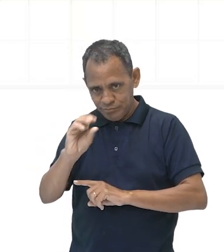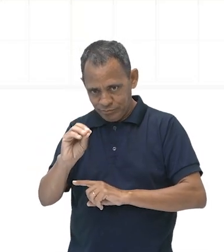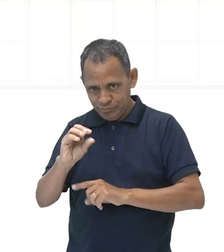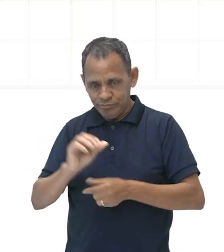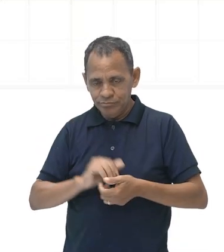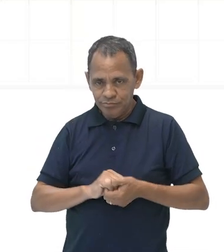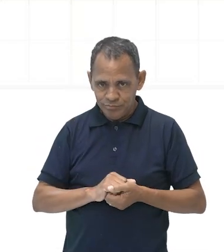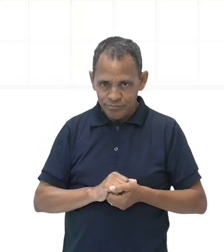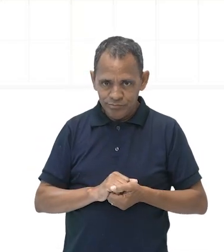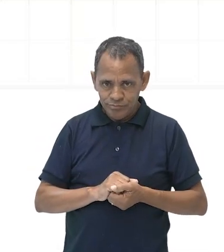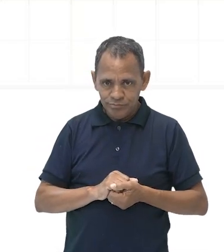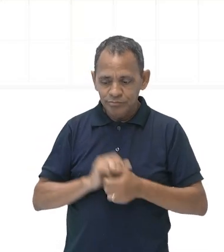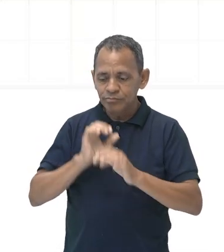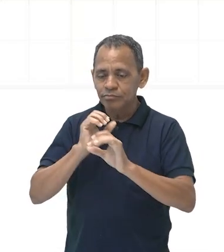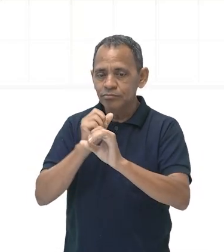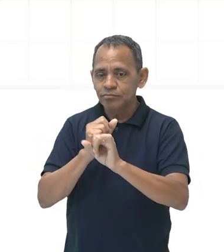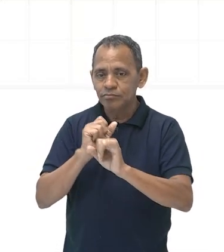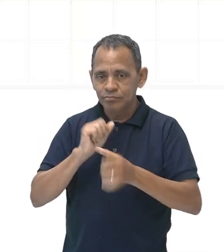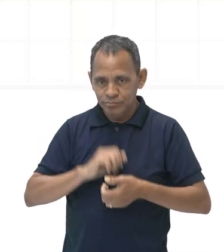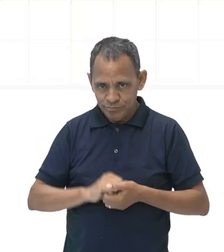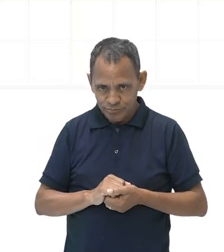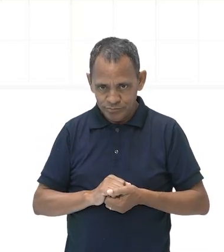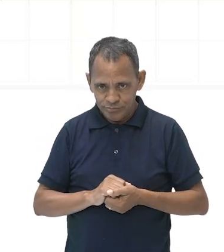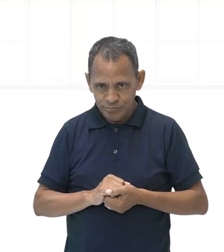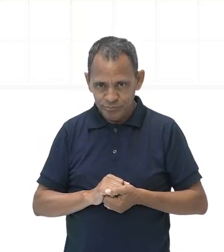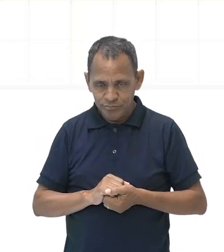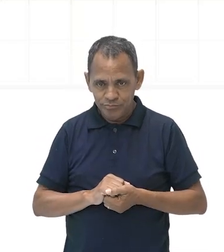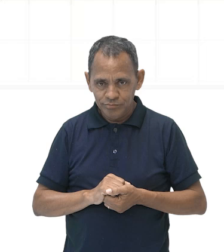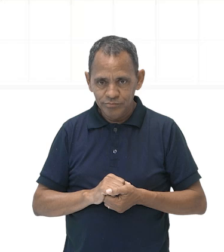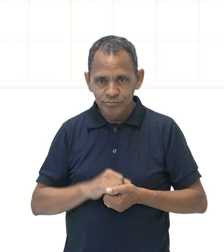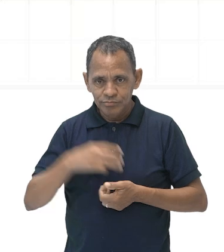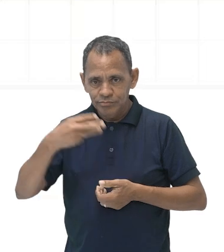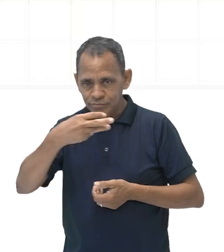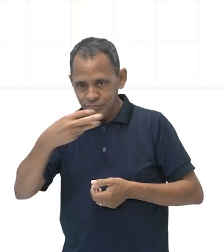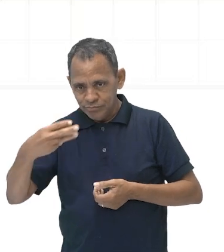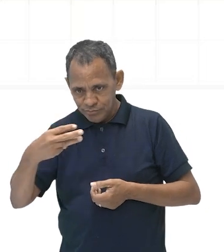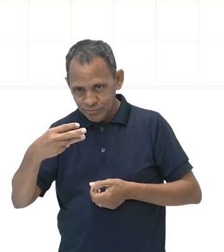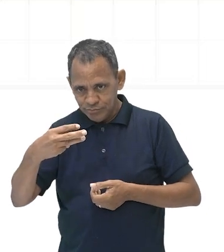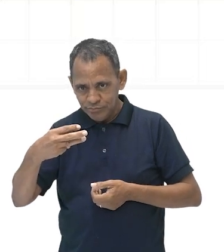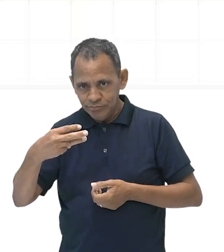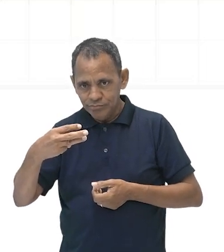Aí, 480 vezes 70 vai dar